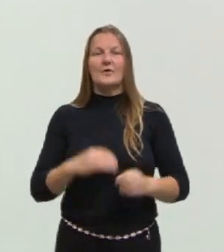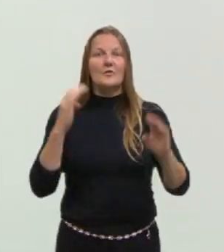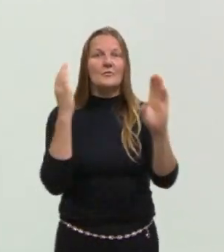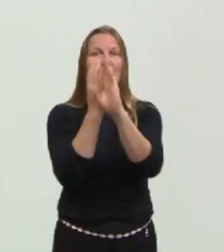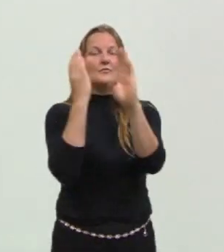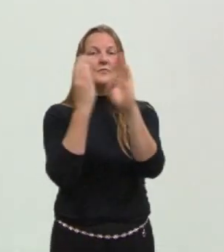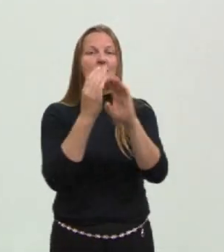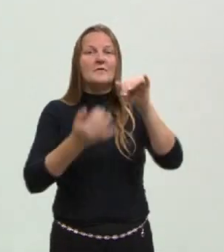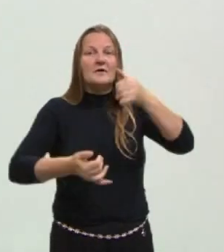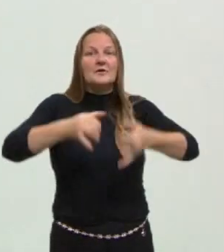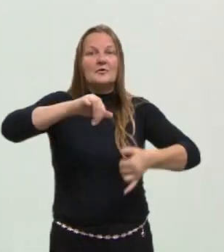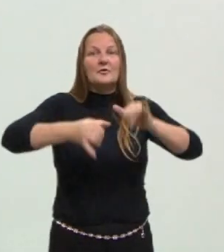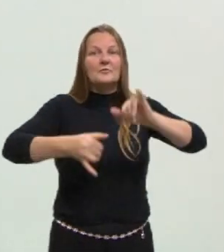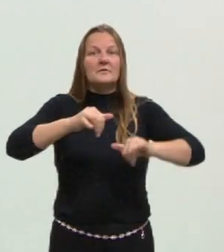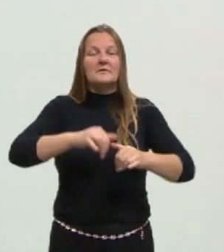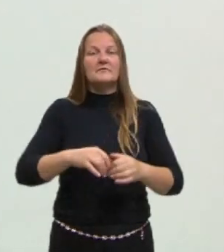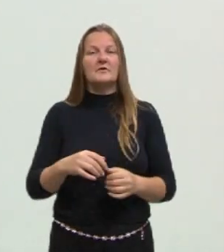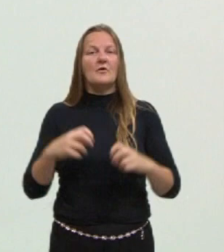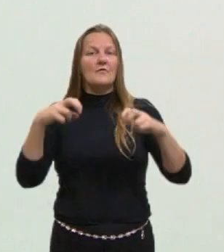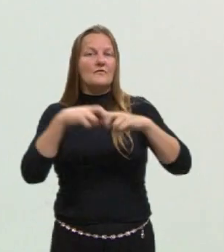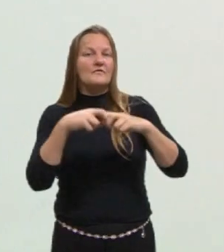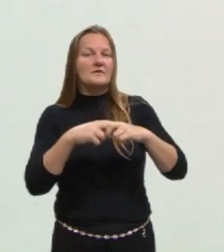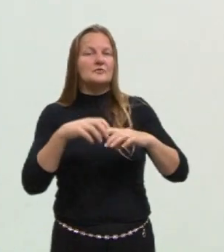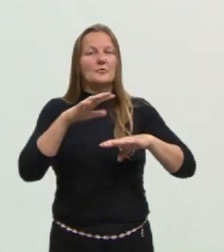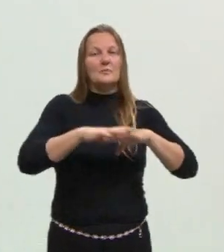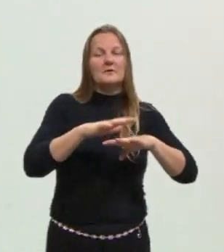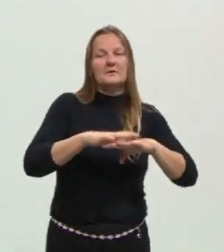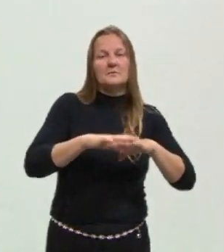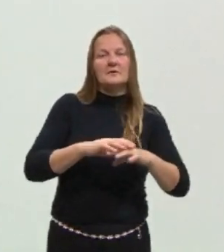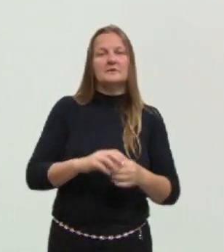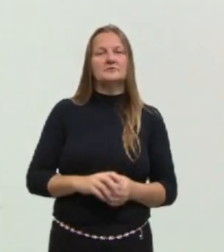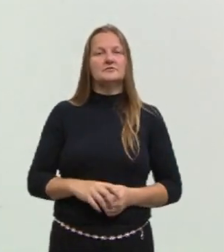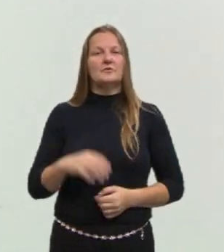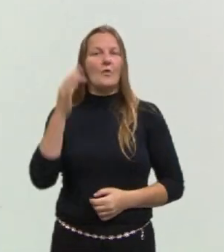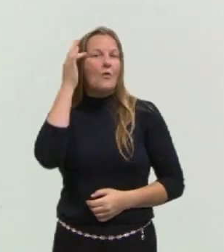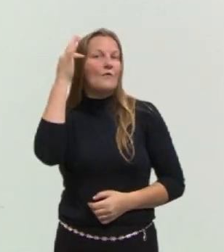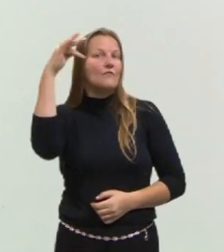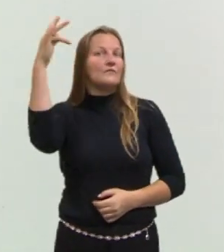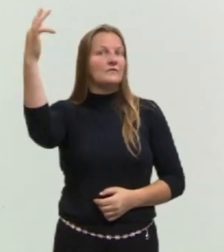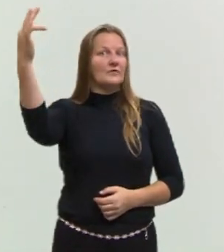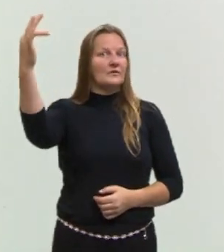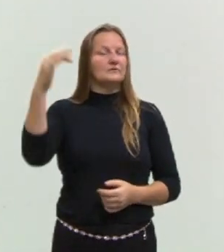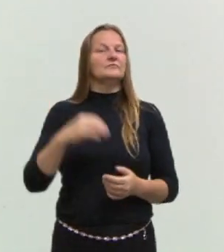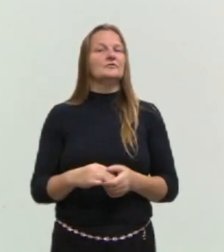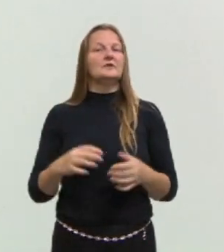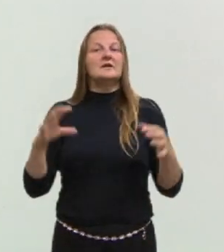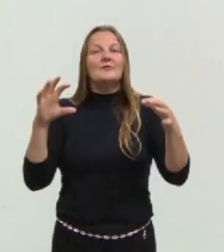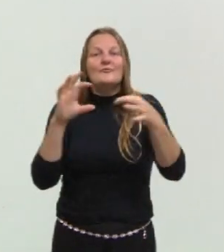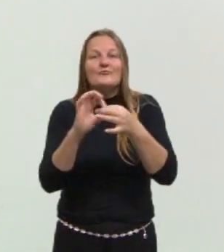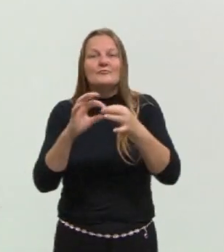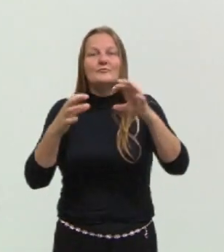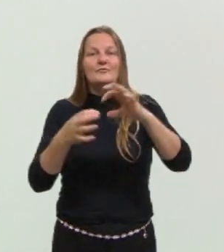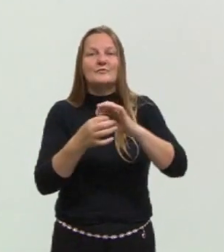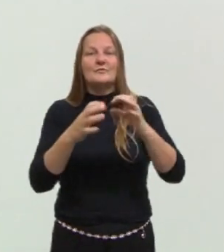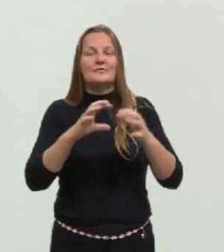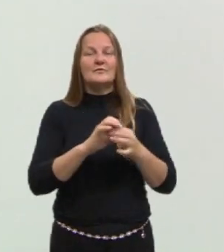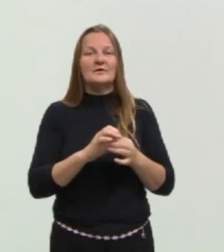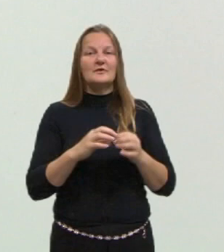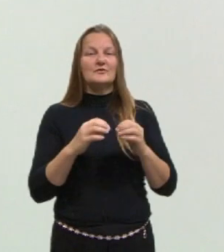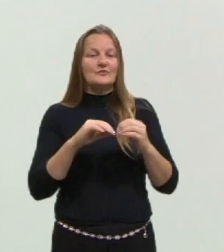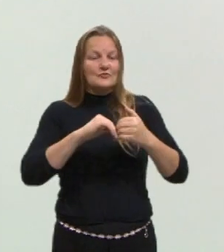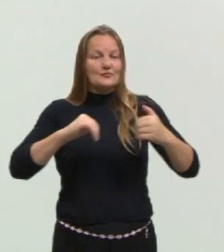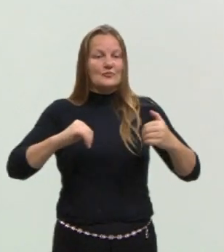da química não envolver um físico, um matemático ou um filósofo, né? Sim. Eles não eram um só, eles não